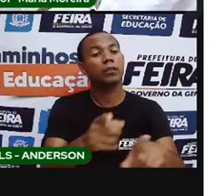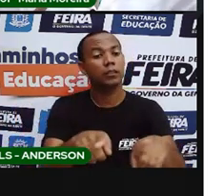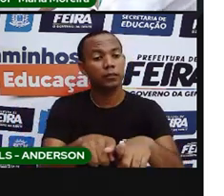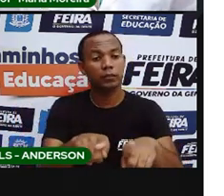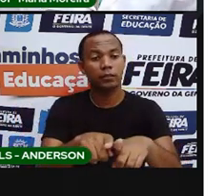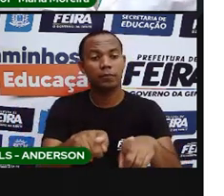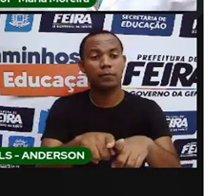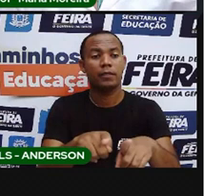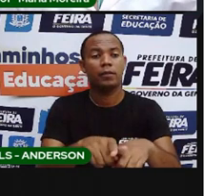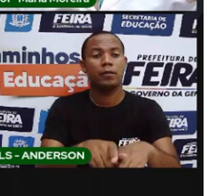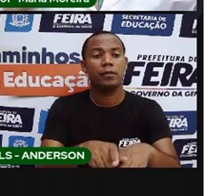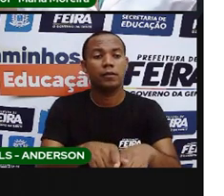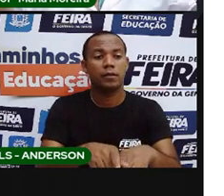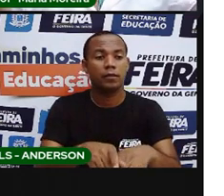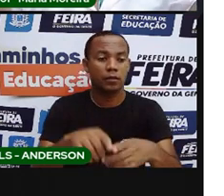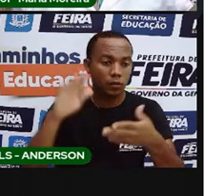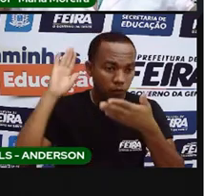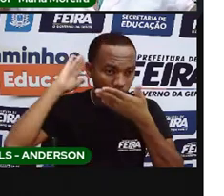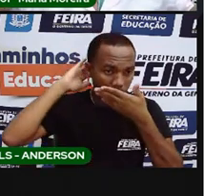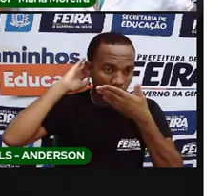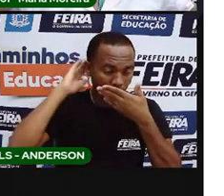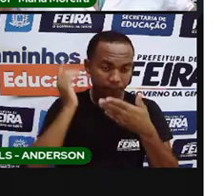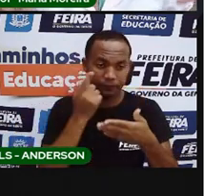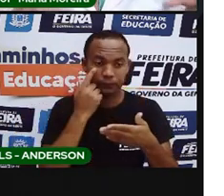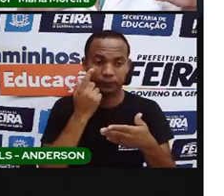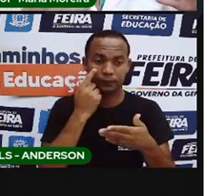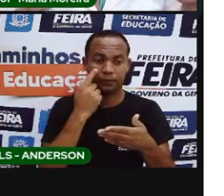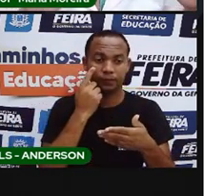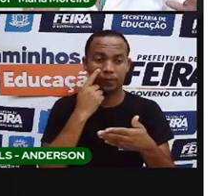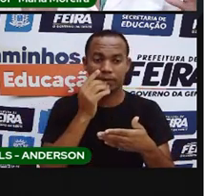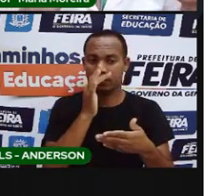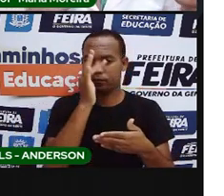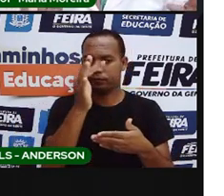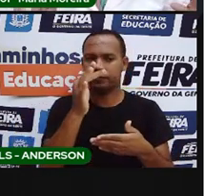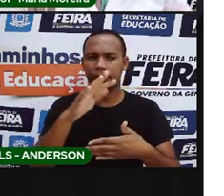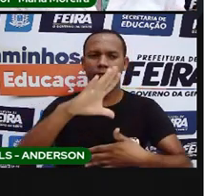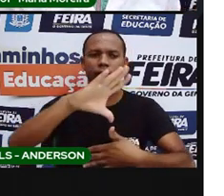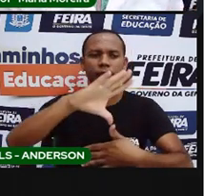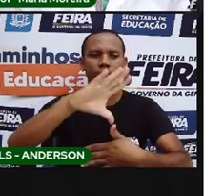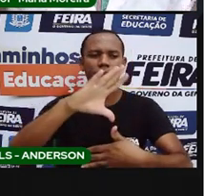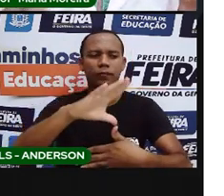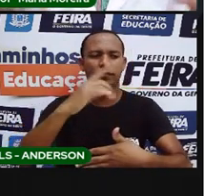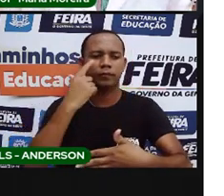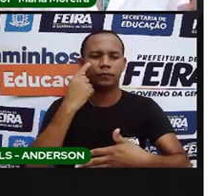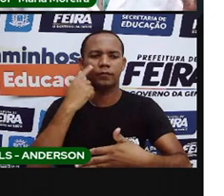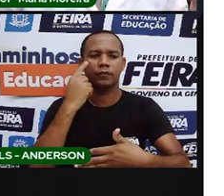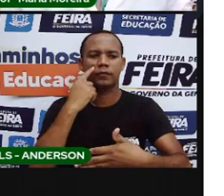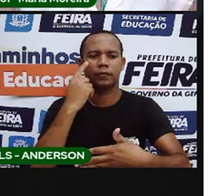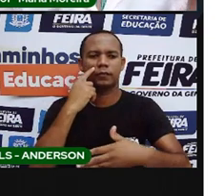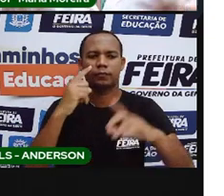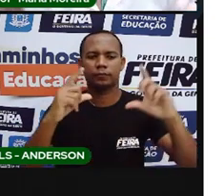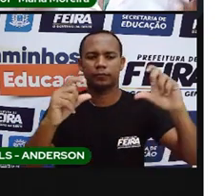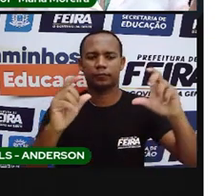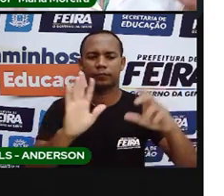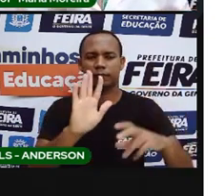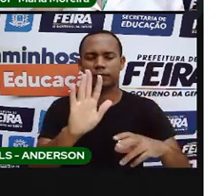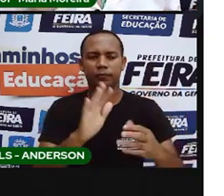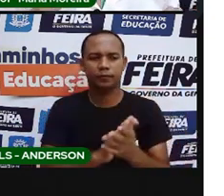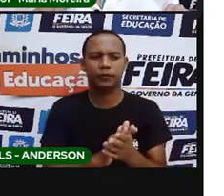quando eu trouxer para vocês o mapa para mostrar direitinho. Não se preocupe, eu vou trazer e explicar essa vinda